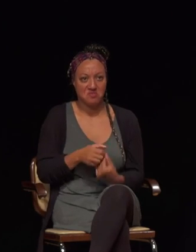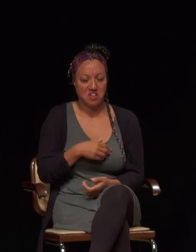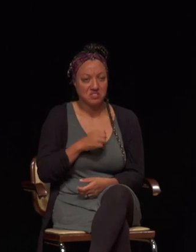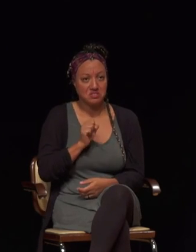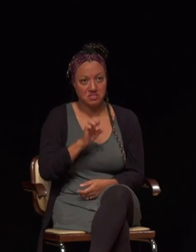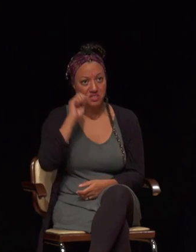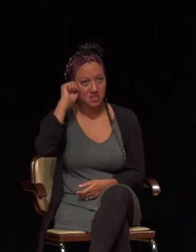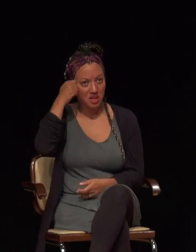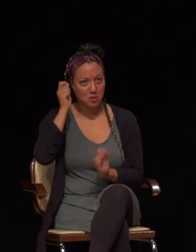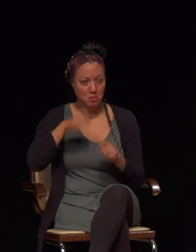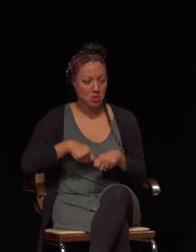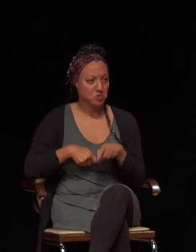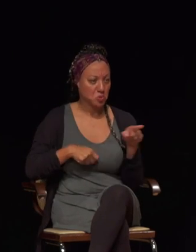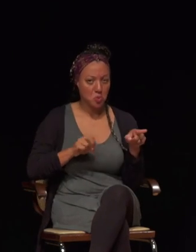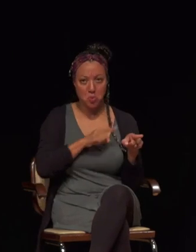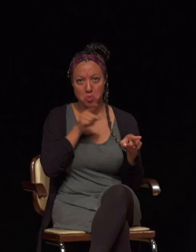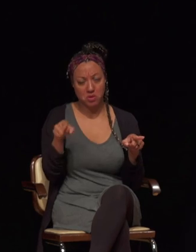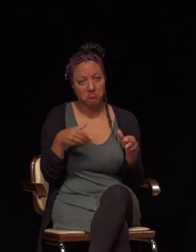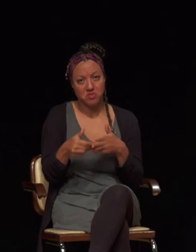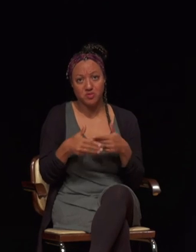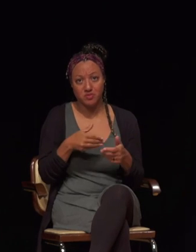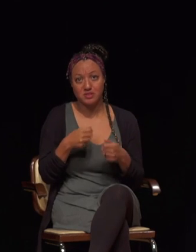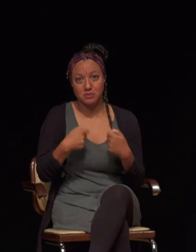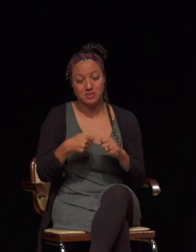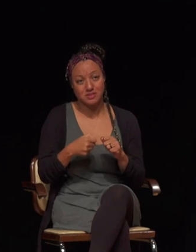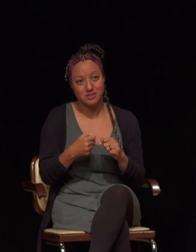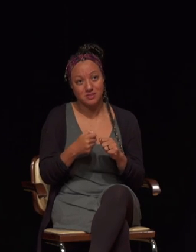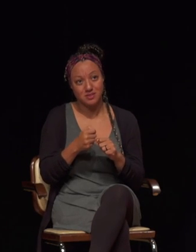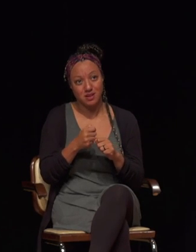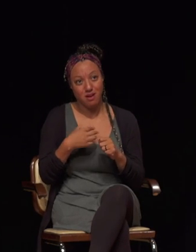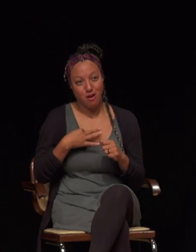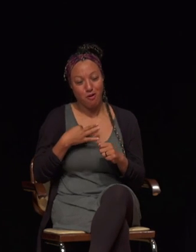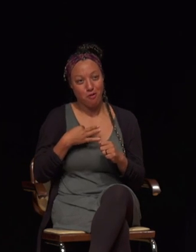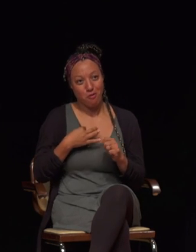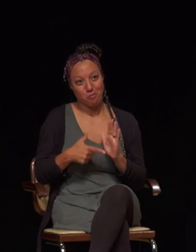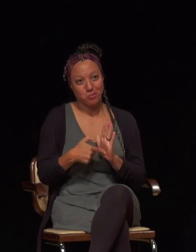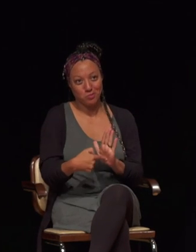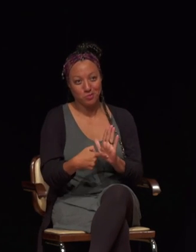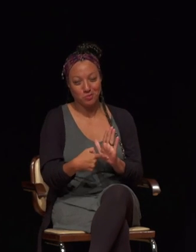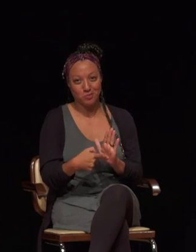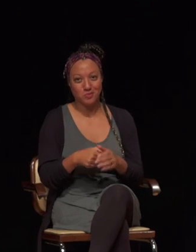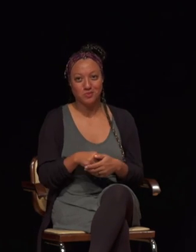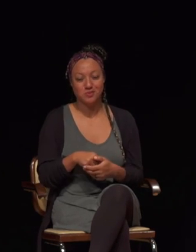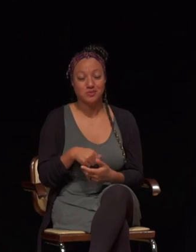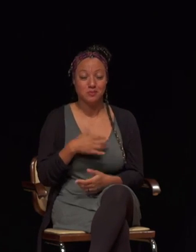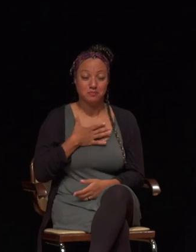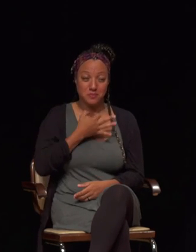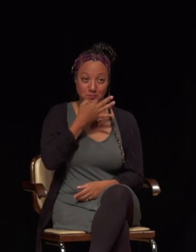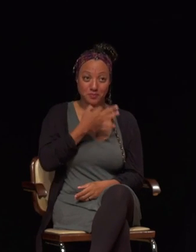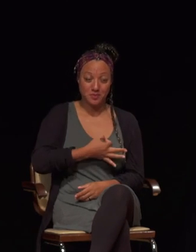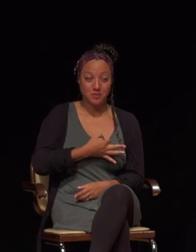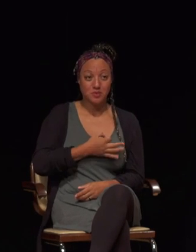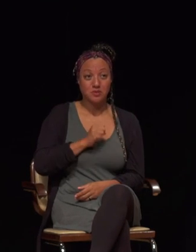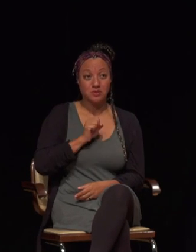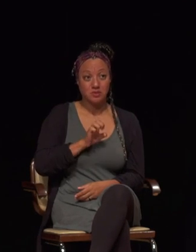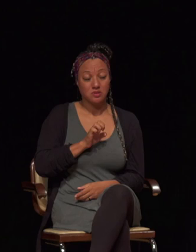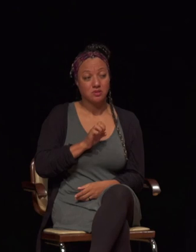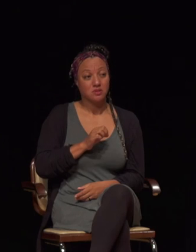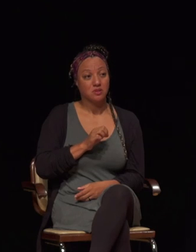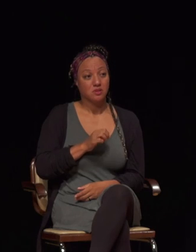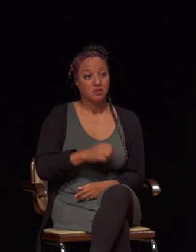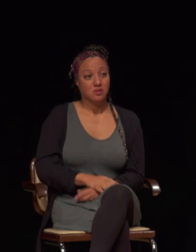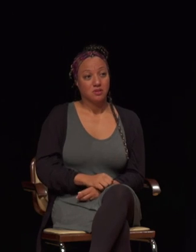negros pode ser um pode ser outro tanto faz contanto que a apareça na roupa né ah eu penso que se fosse eh